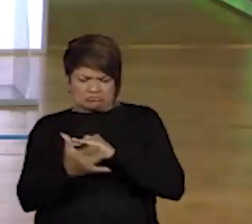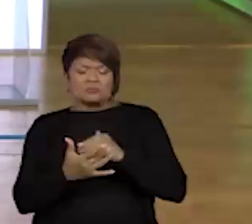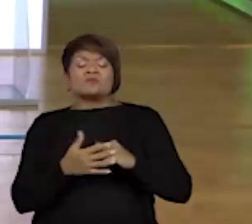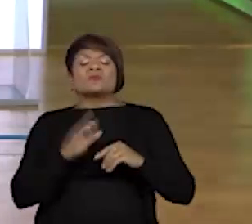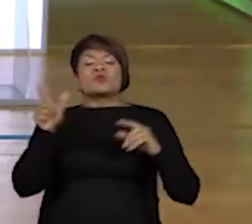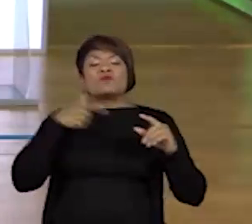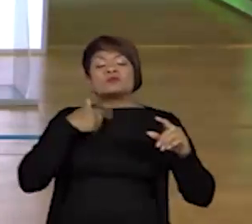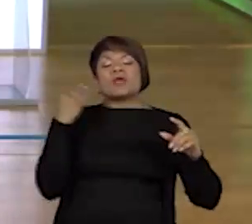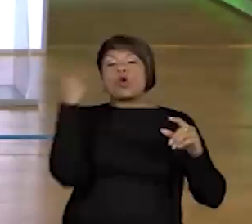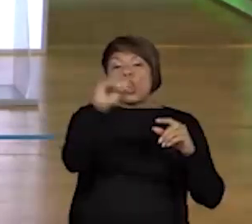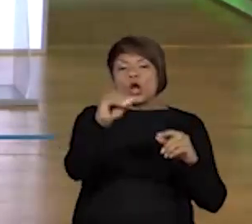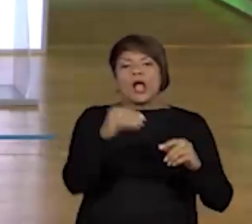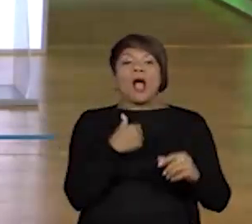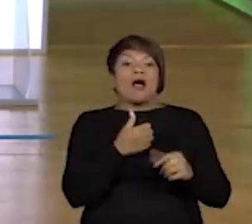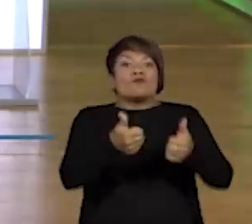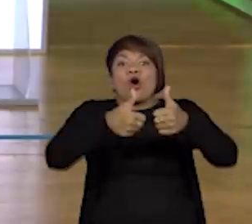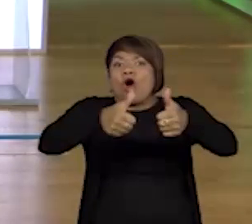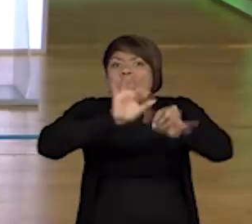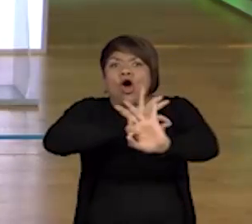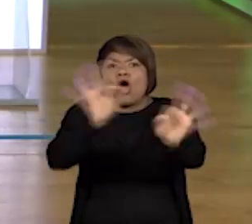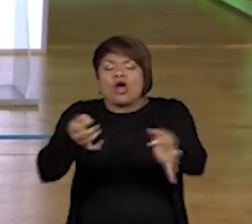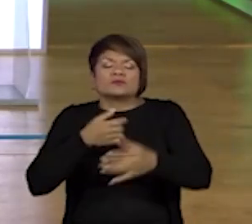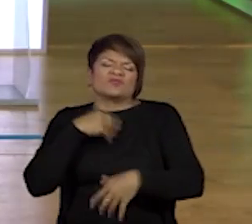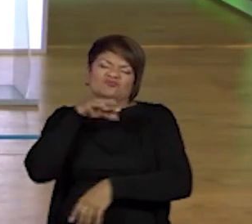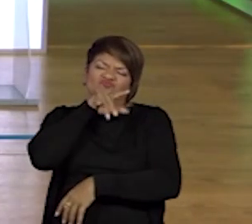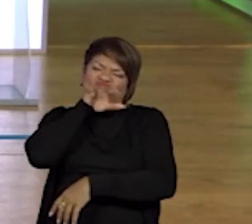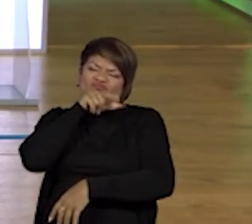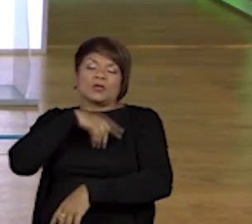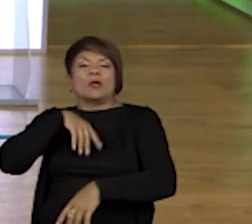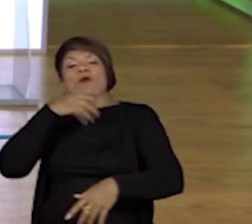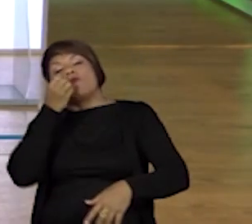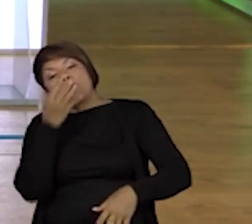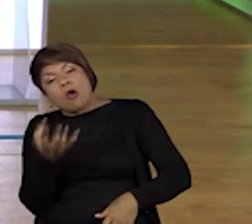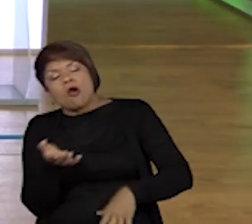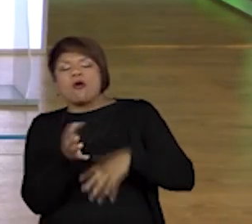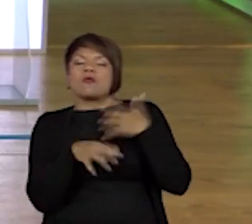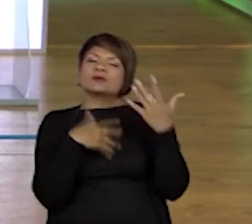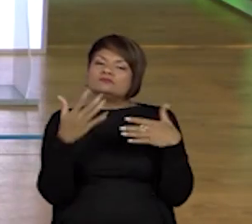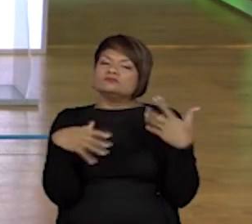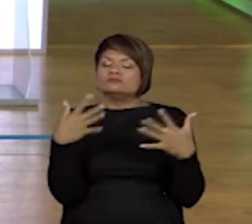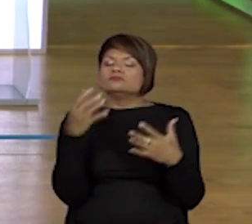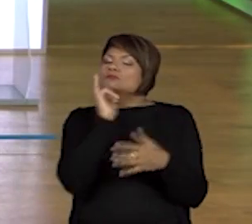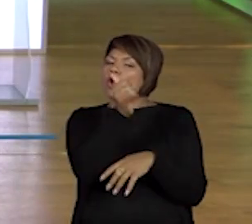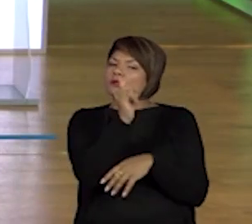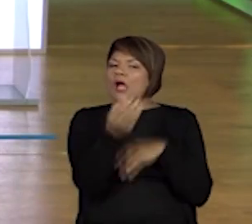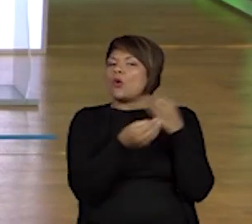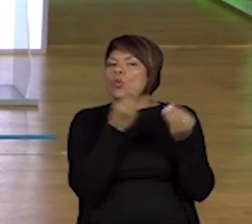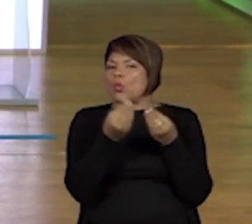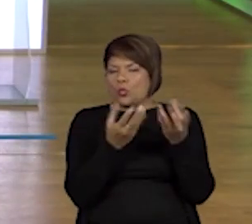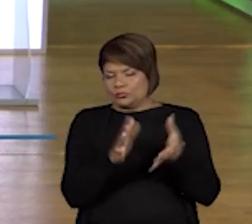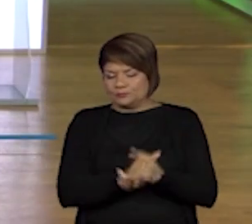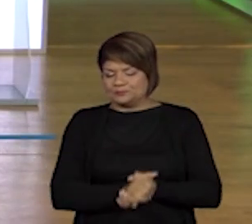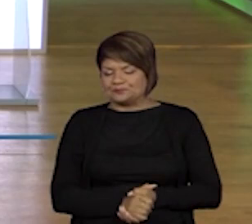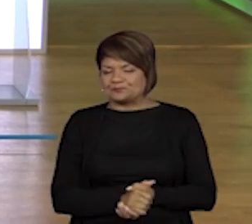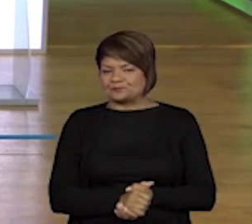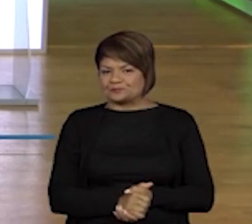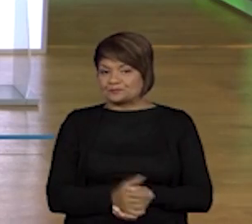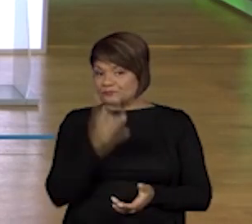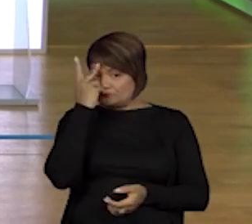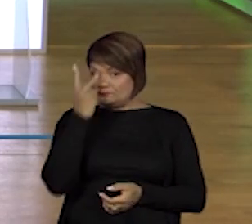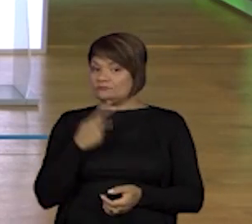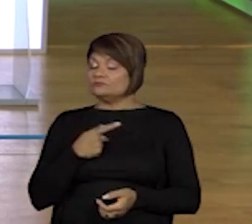foi boa, se foi ruim e colocar o seu relato, né? O seu relato pessoal. E aí, essa parte do